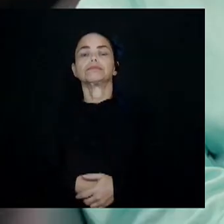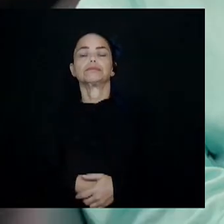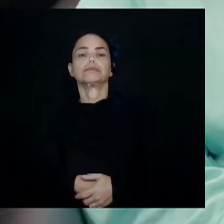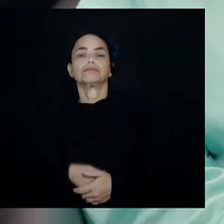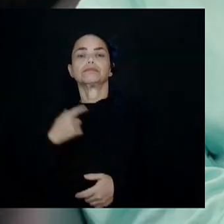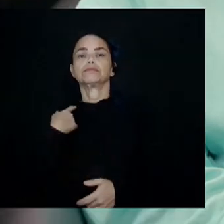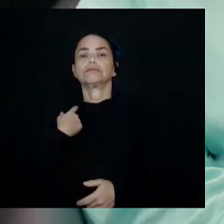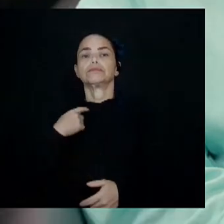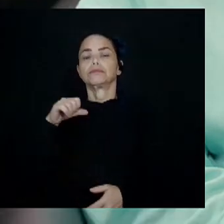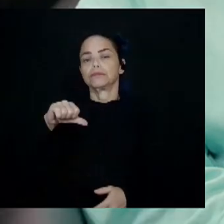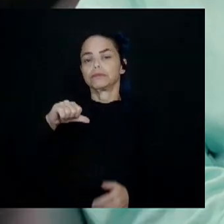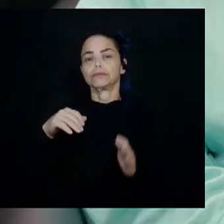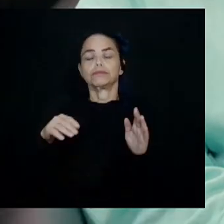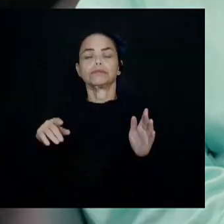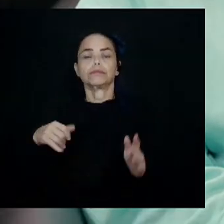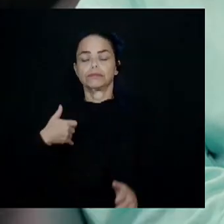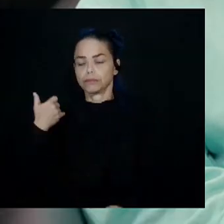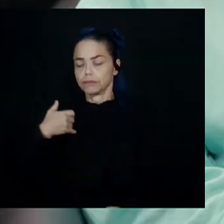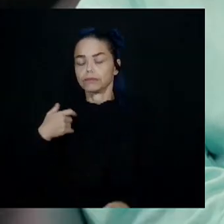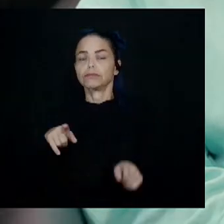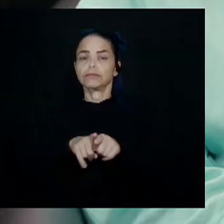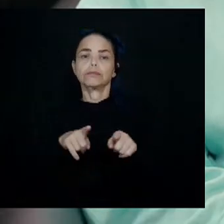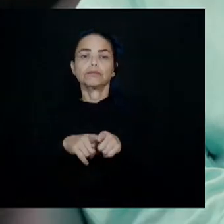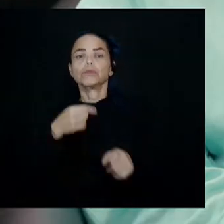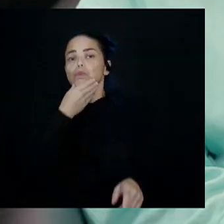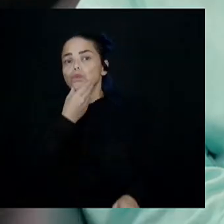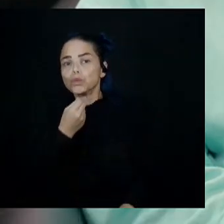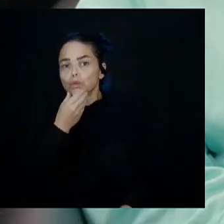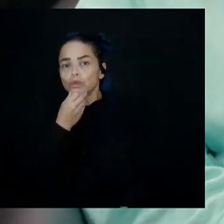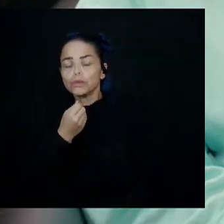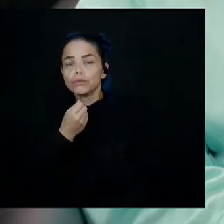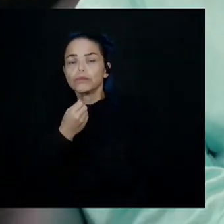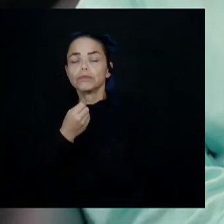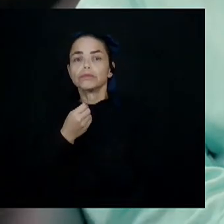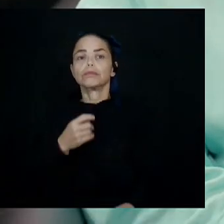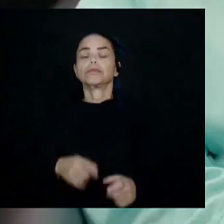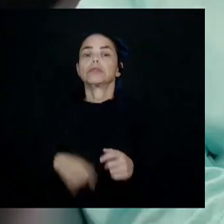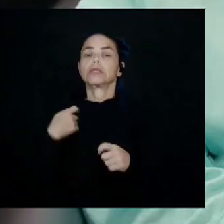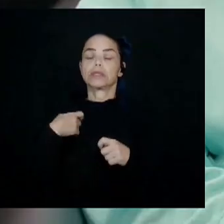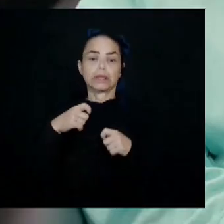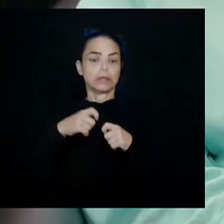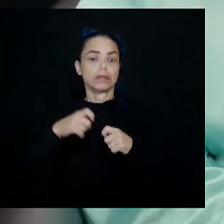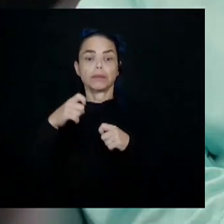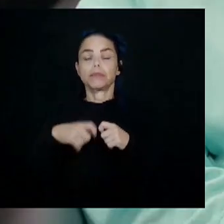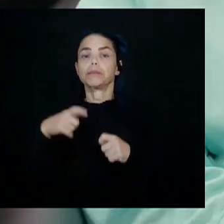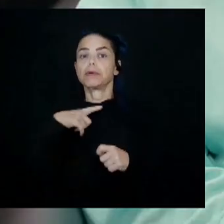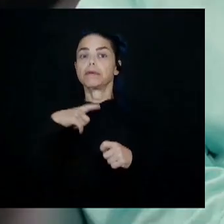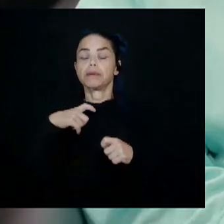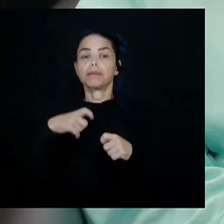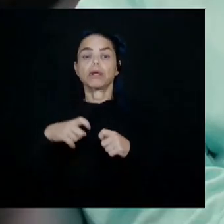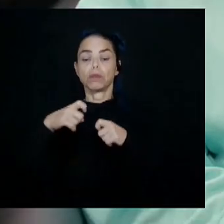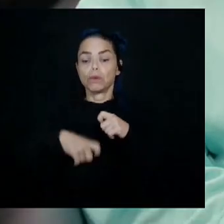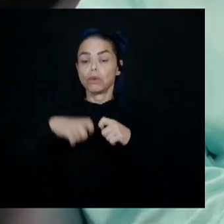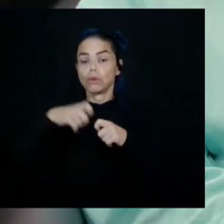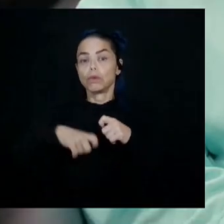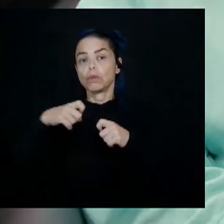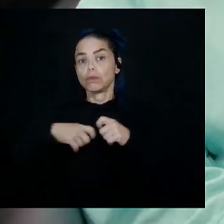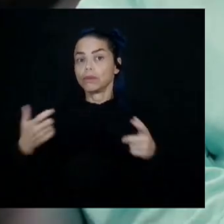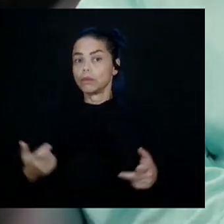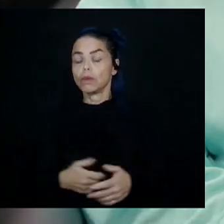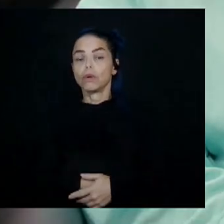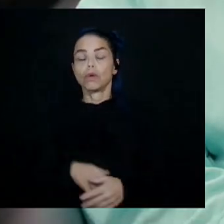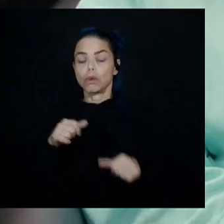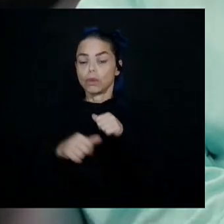idade, também vai preparar esse menino para a fase reprodutiva. E quais as transformações no corpo desse menino? O